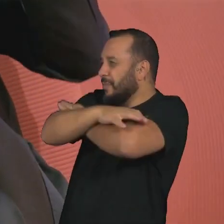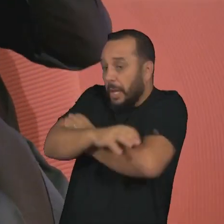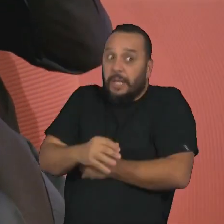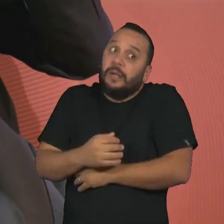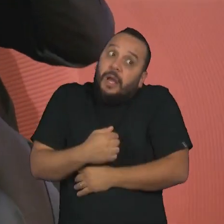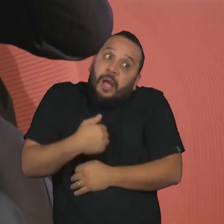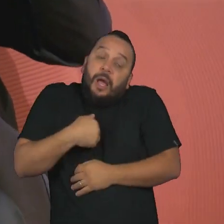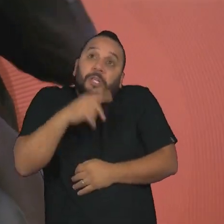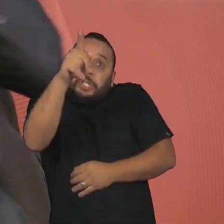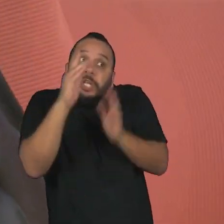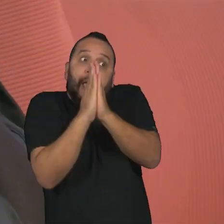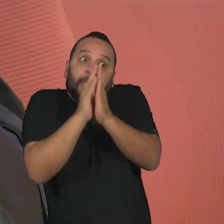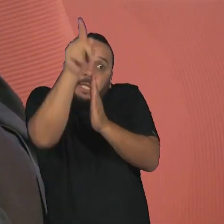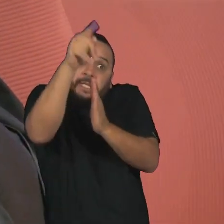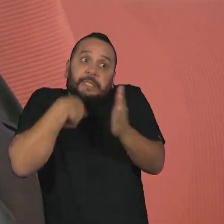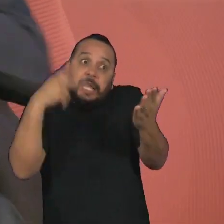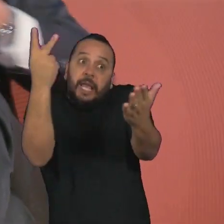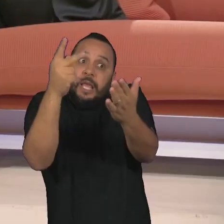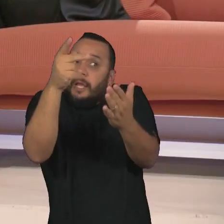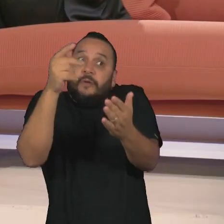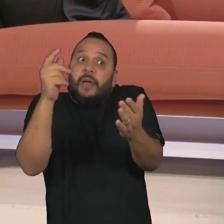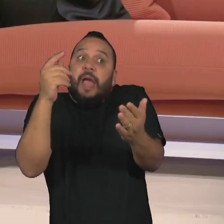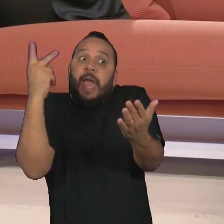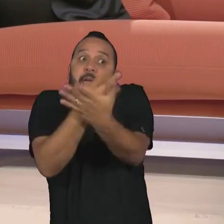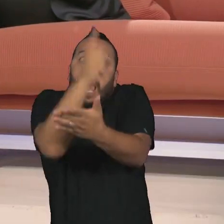a gente vai ali, mas se falha...